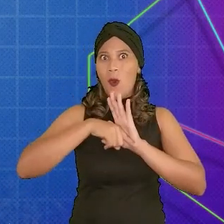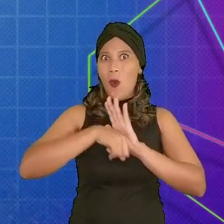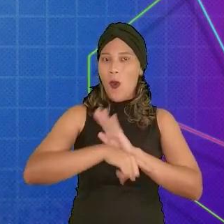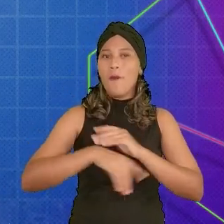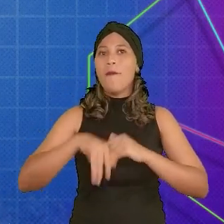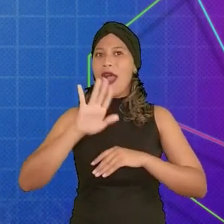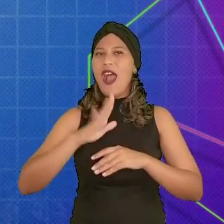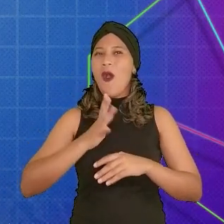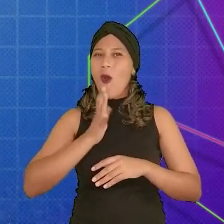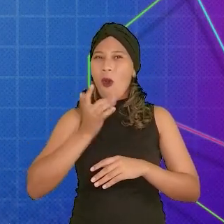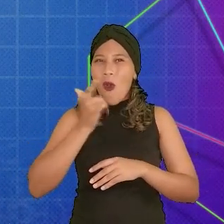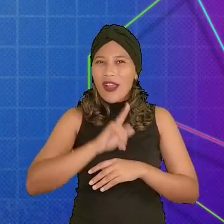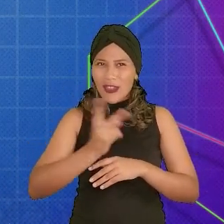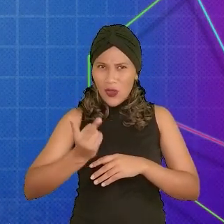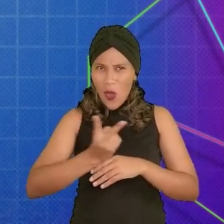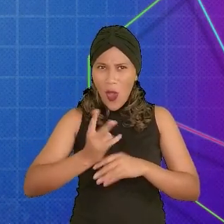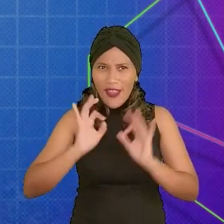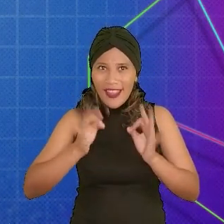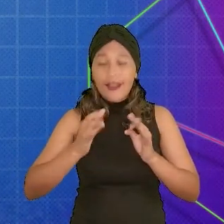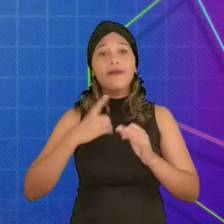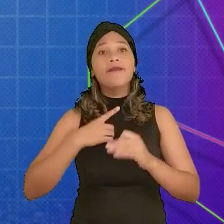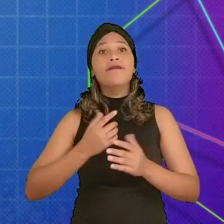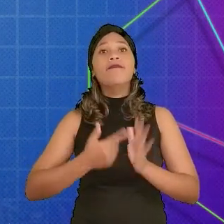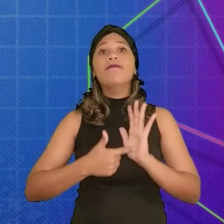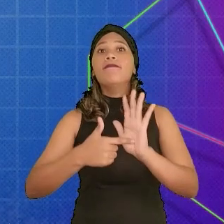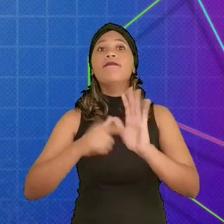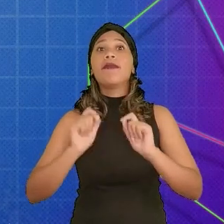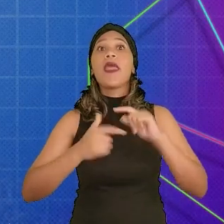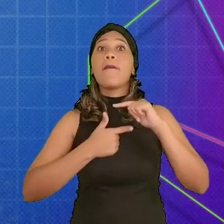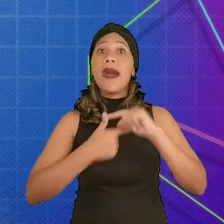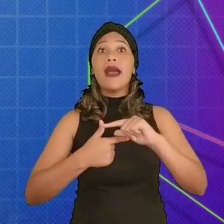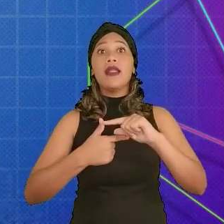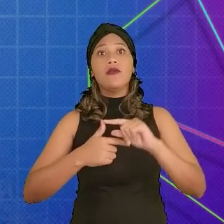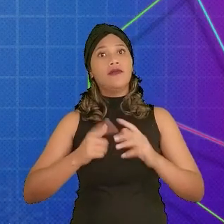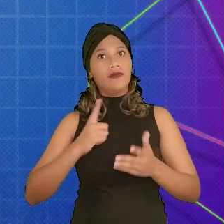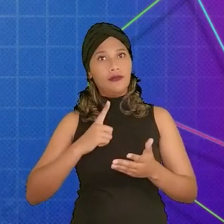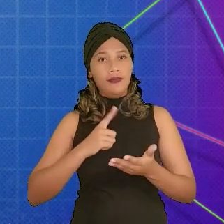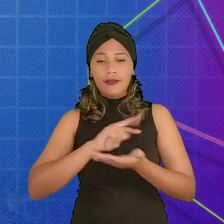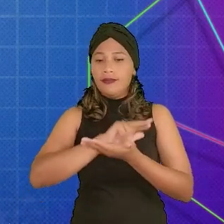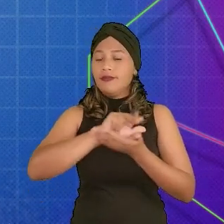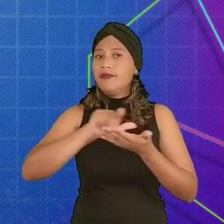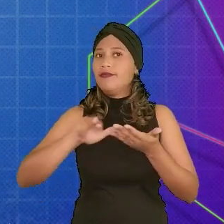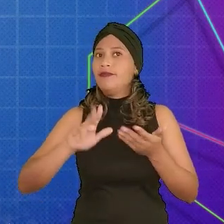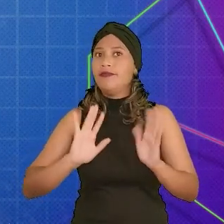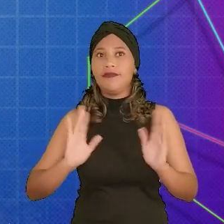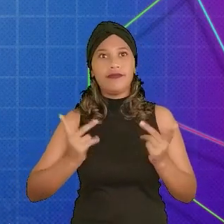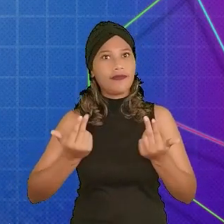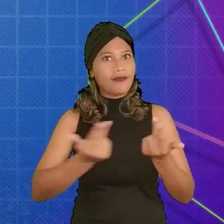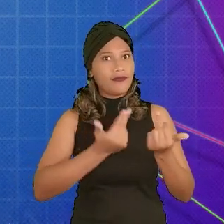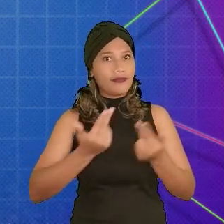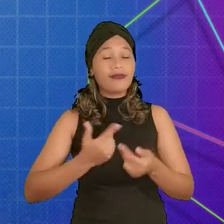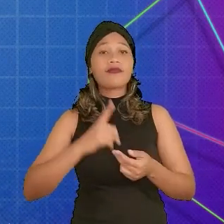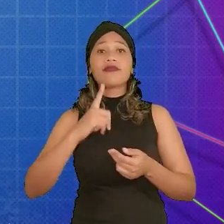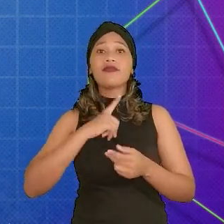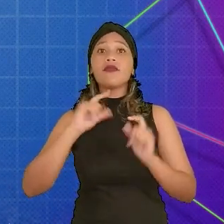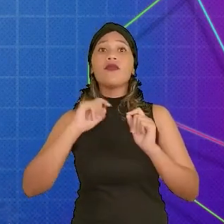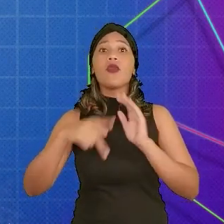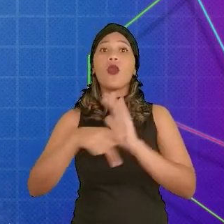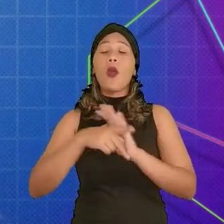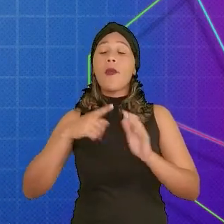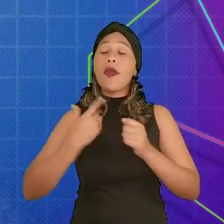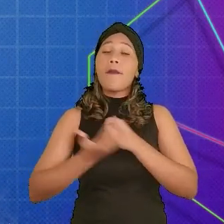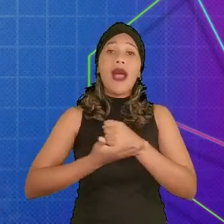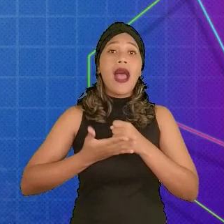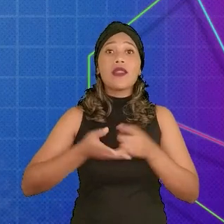jogos, certo? O que eu estou querendo te mostrar aqui é que esses jogos têm padrões, como todos os outros. O jogador sempre tem que